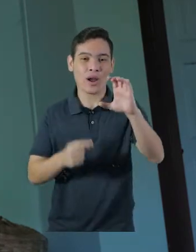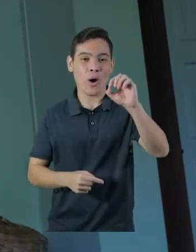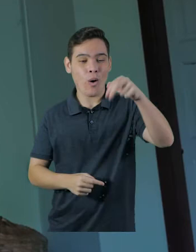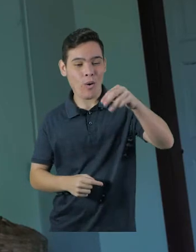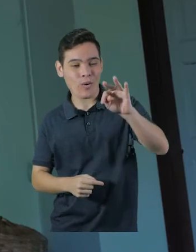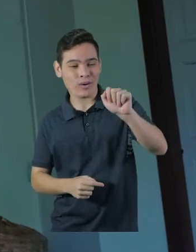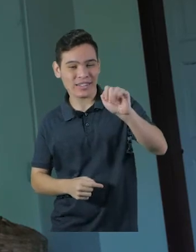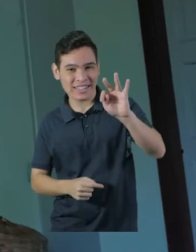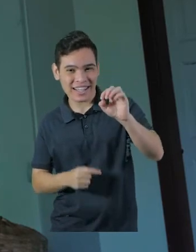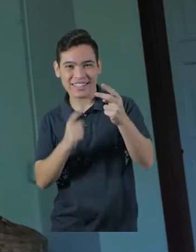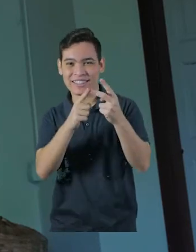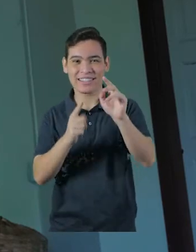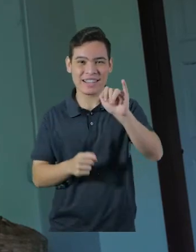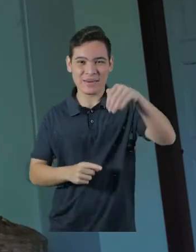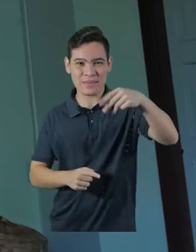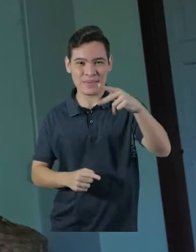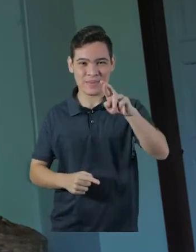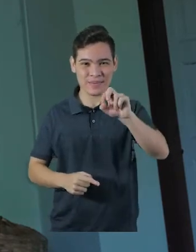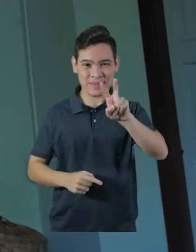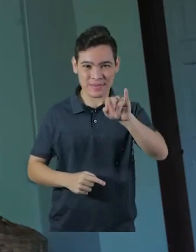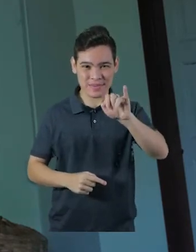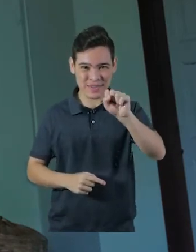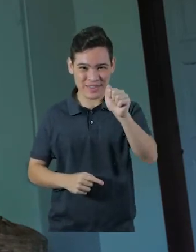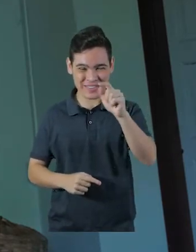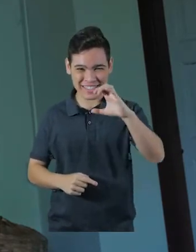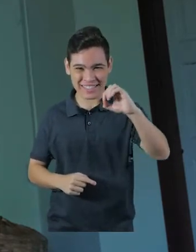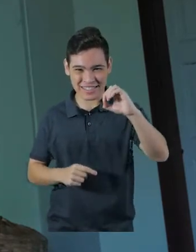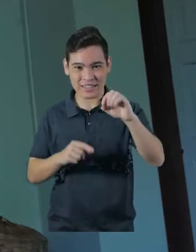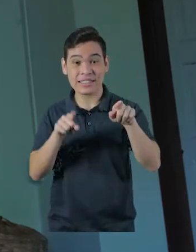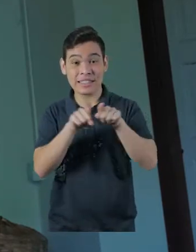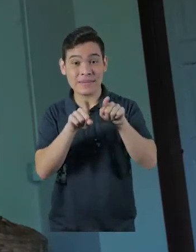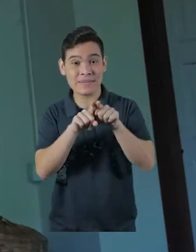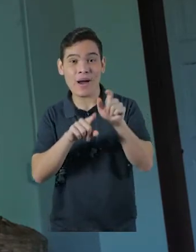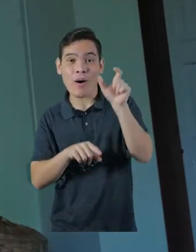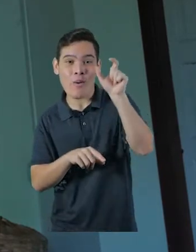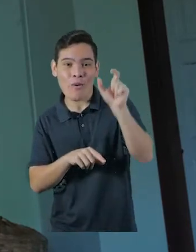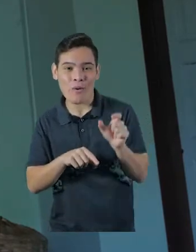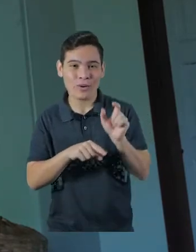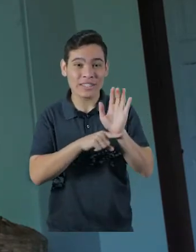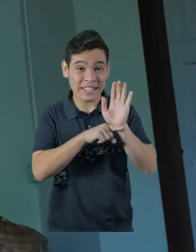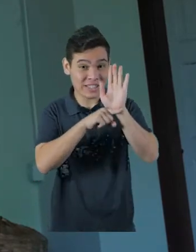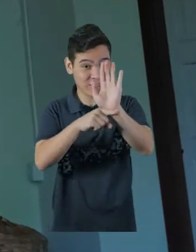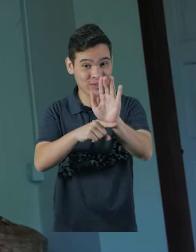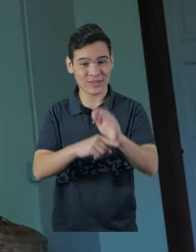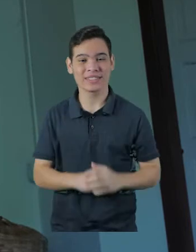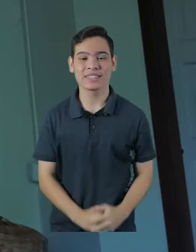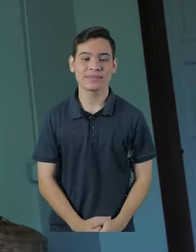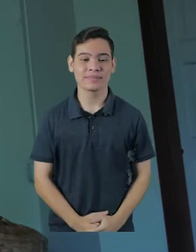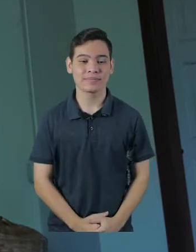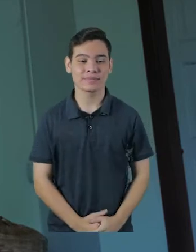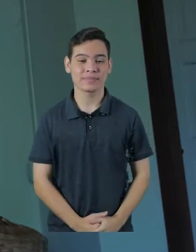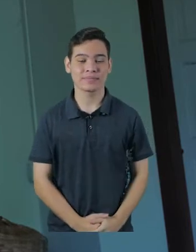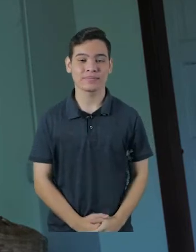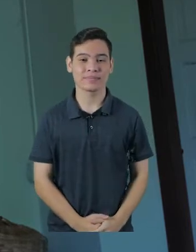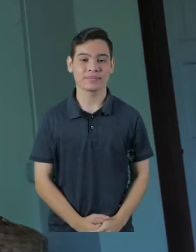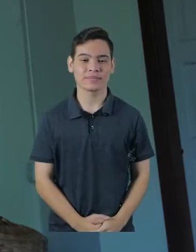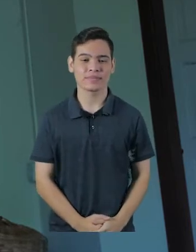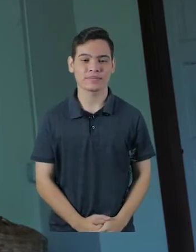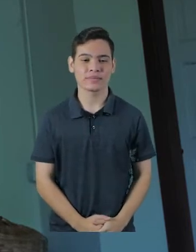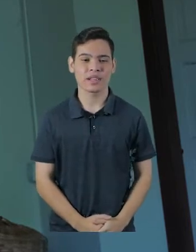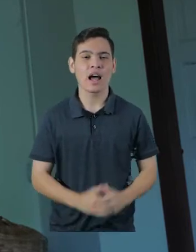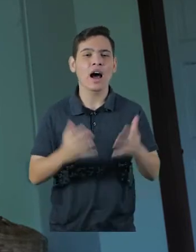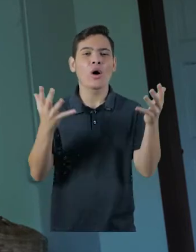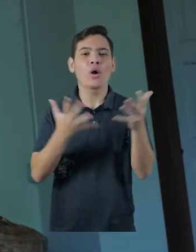no caso do bloco anterior, no material para coluna, né, que é um desdobramento do contato. Agora, essa proposta é